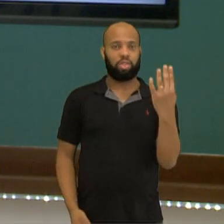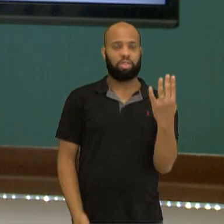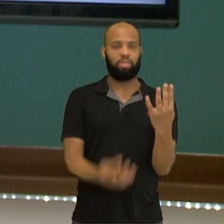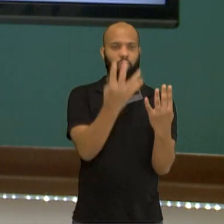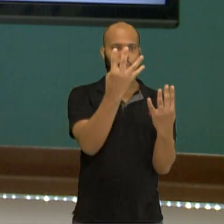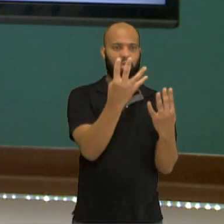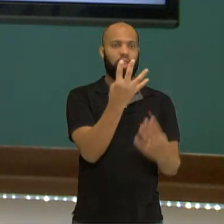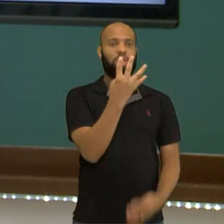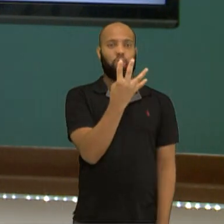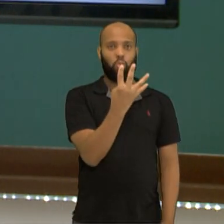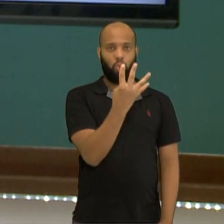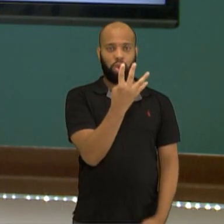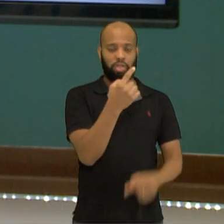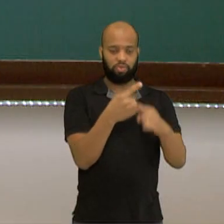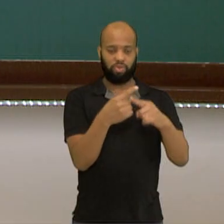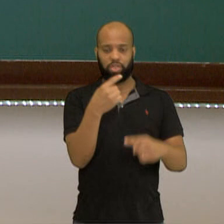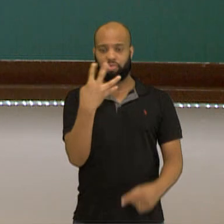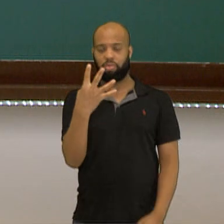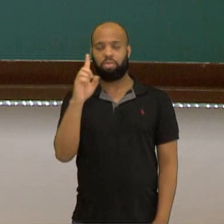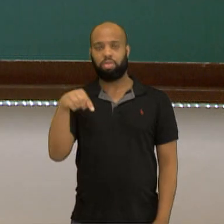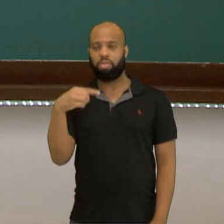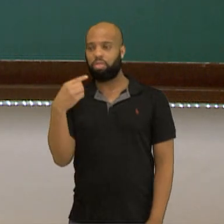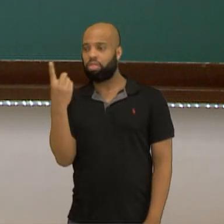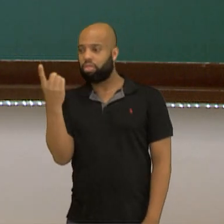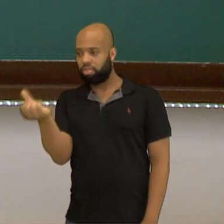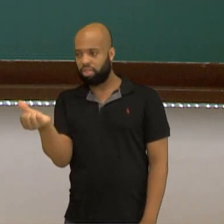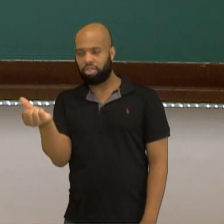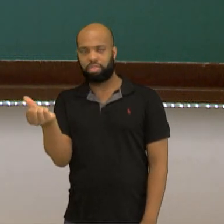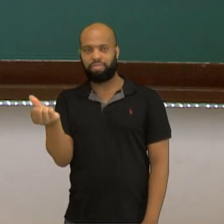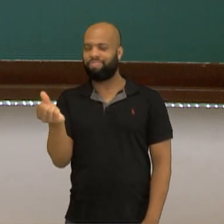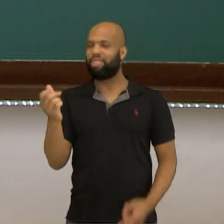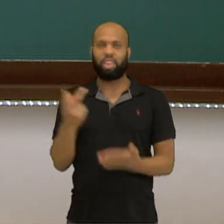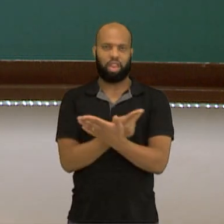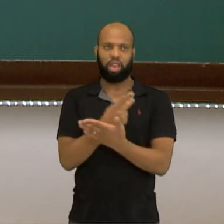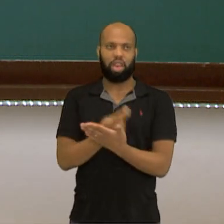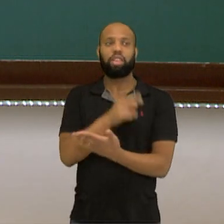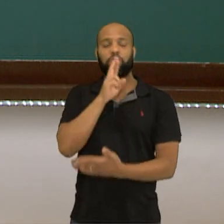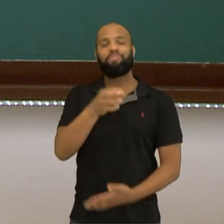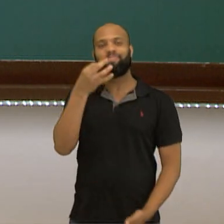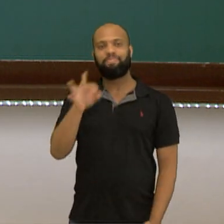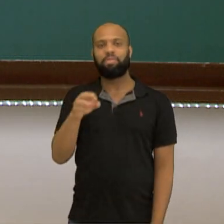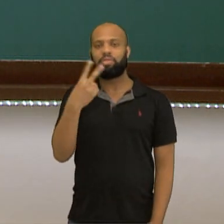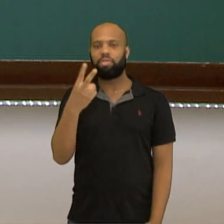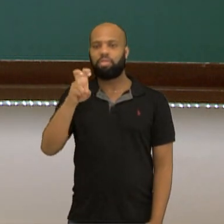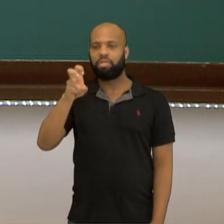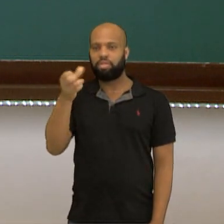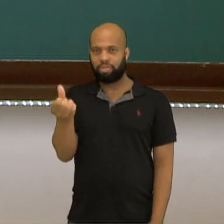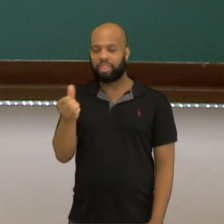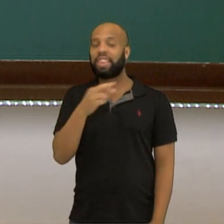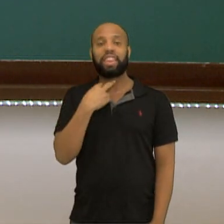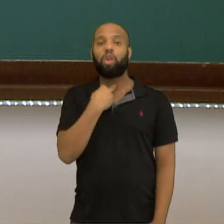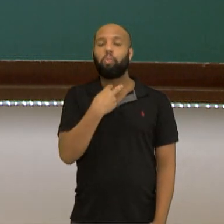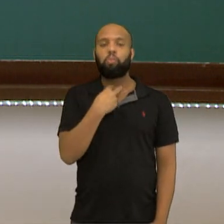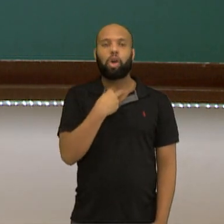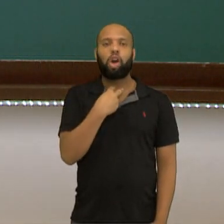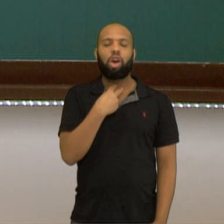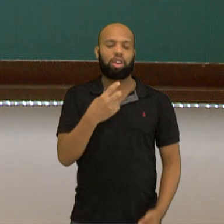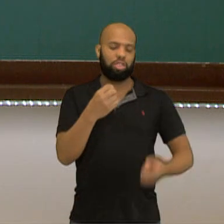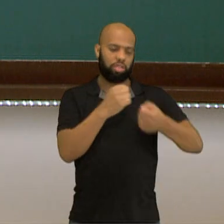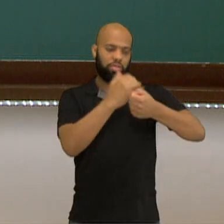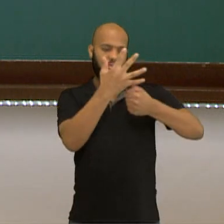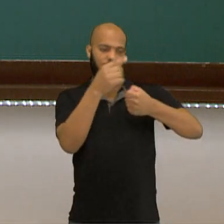dar 16 e não 256. Então, é um erro eu multiplicar a base com o expoente. Eu tenho que pensar o quê?